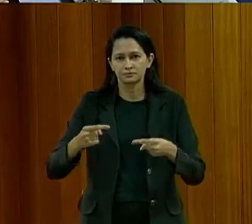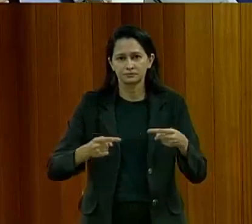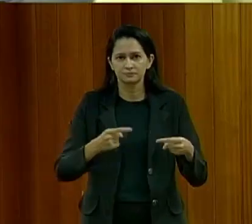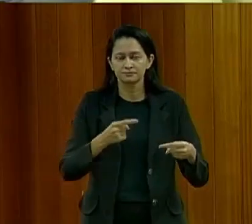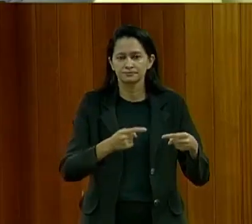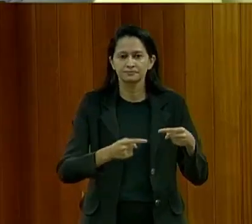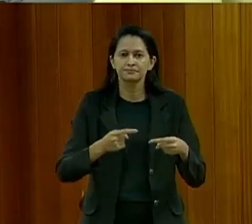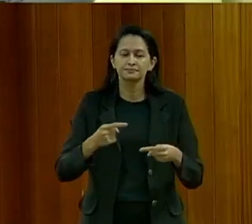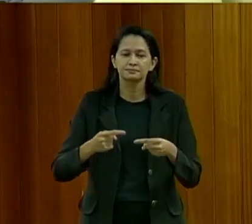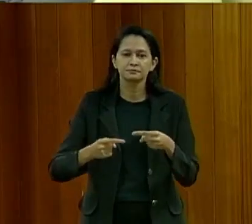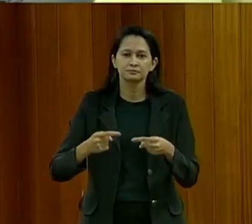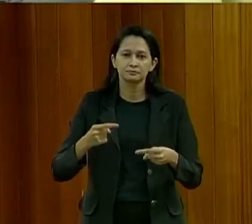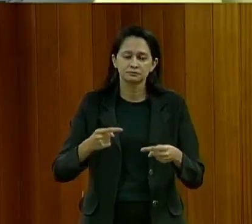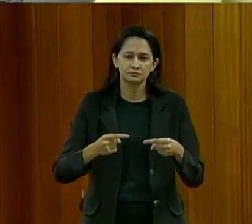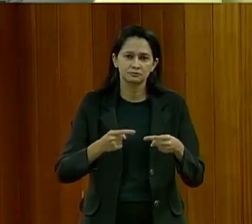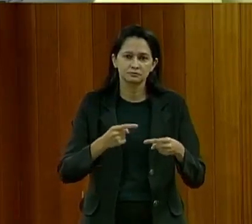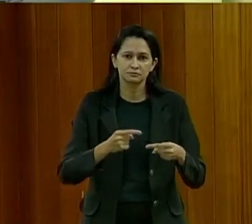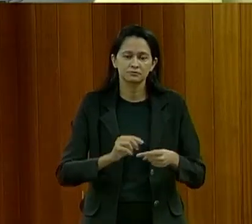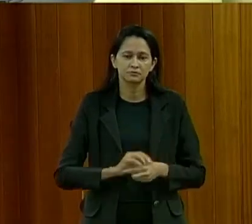Em votação.